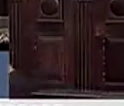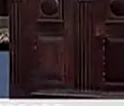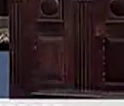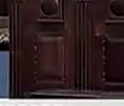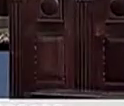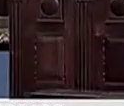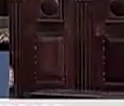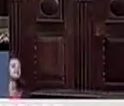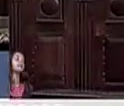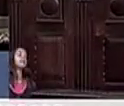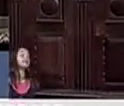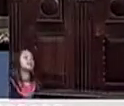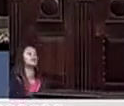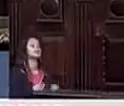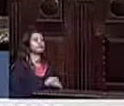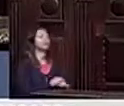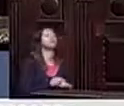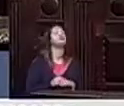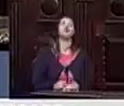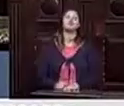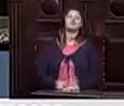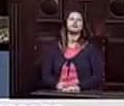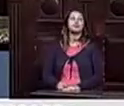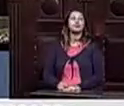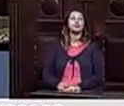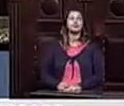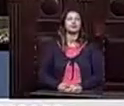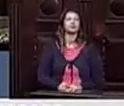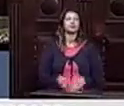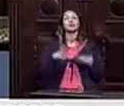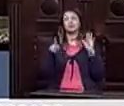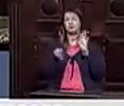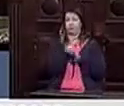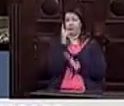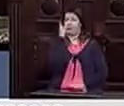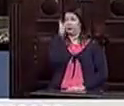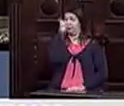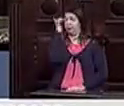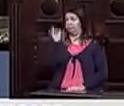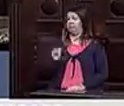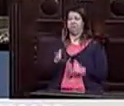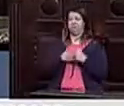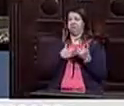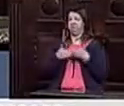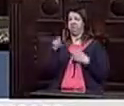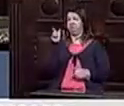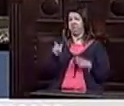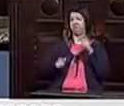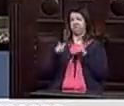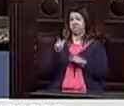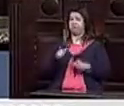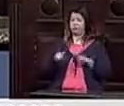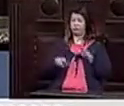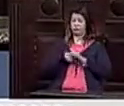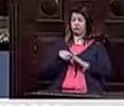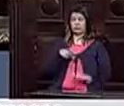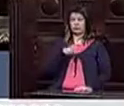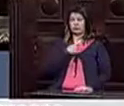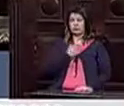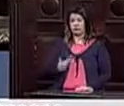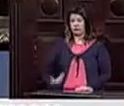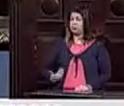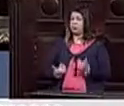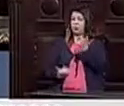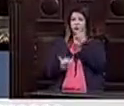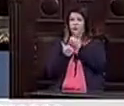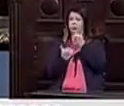não pertence a uma pessoa ainda que eleita, ou seja, o Estado não pertence ao governador, nem ao vice,